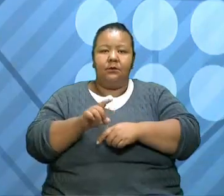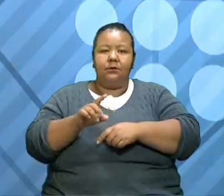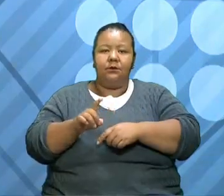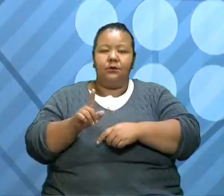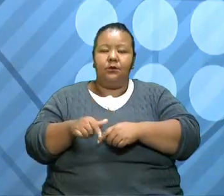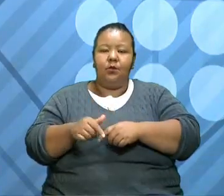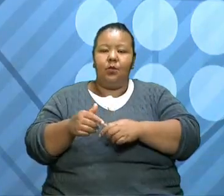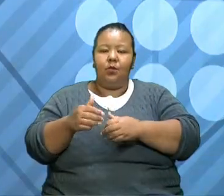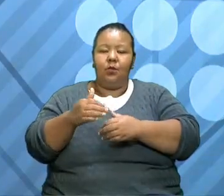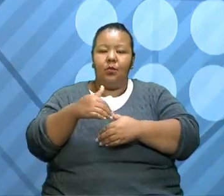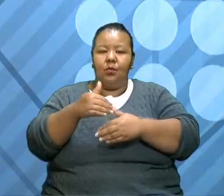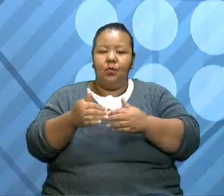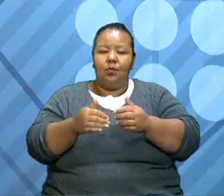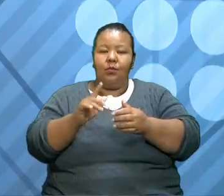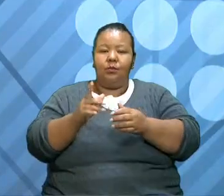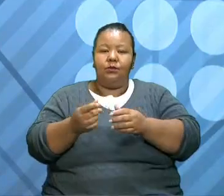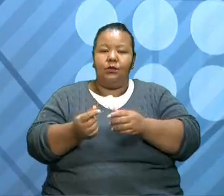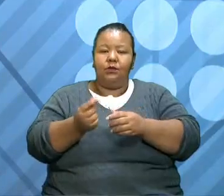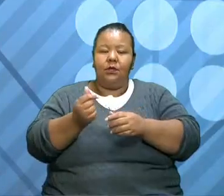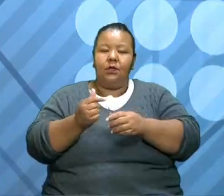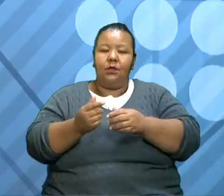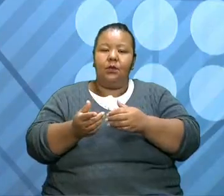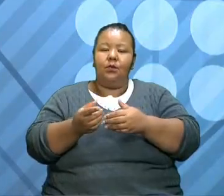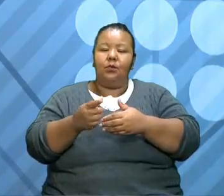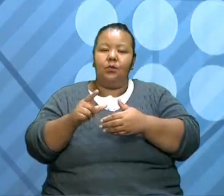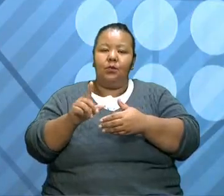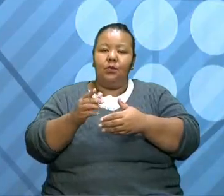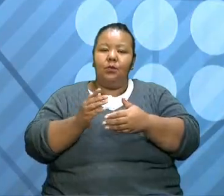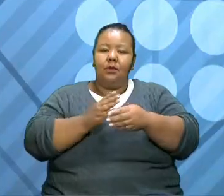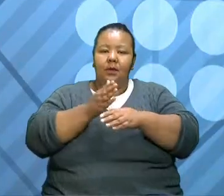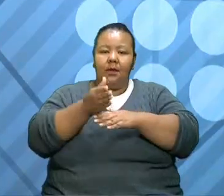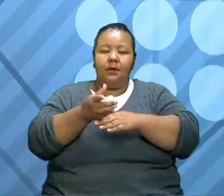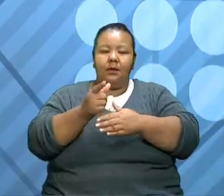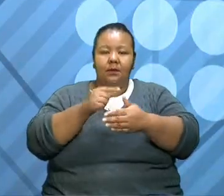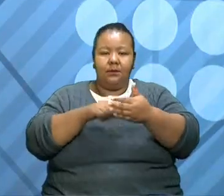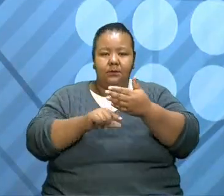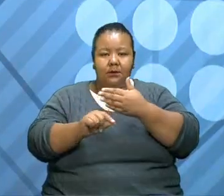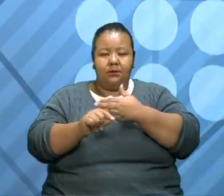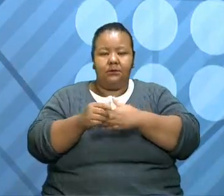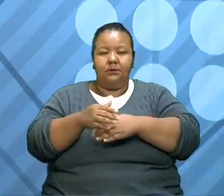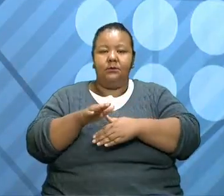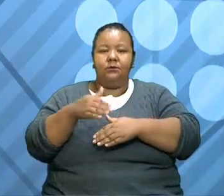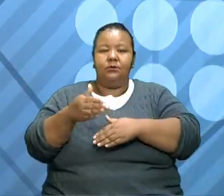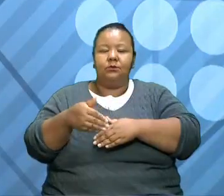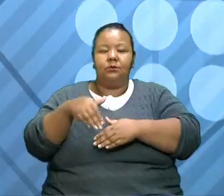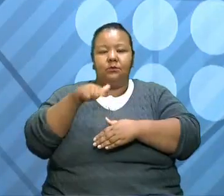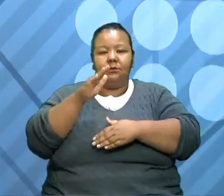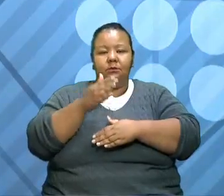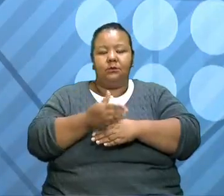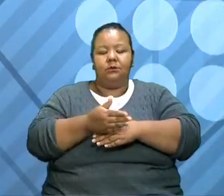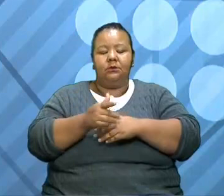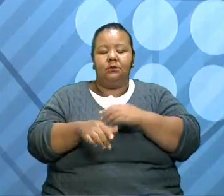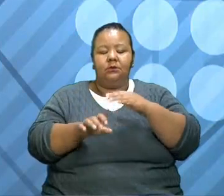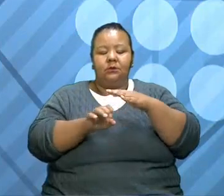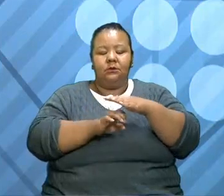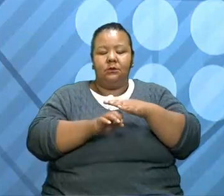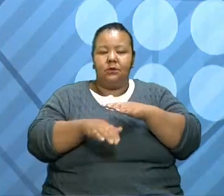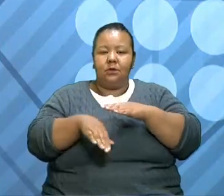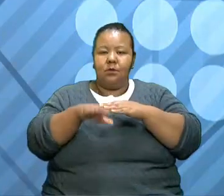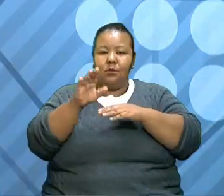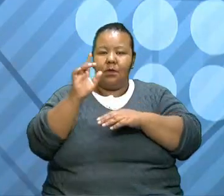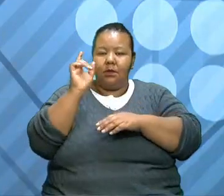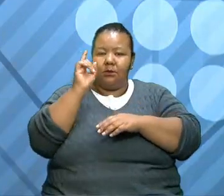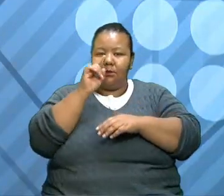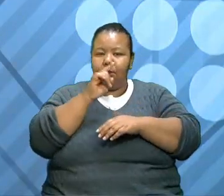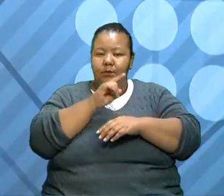caixa, ela só vai registrar a entrada e a saída do dinheiro, mas que ela tem, tem. Quanto maior a empresa, mais complexa